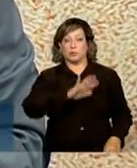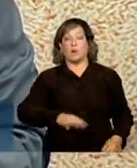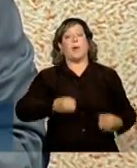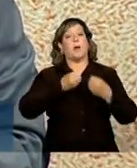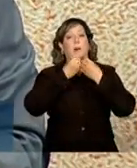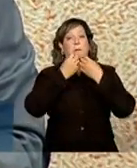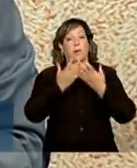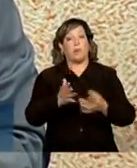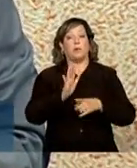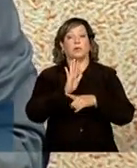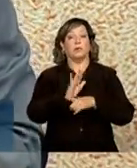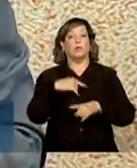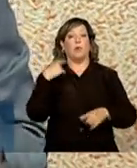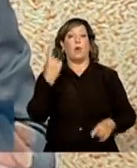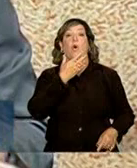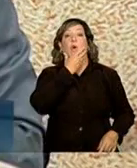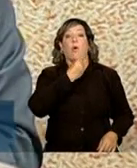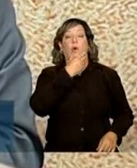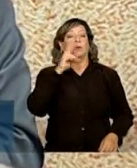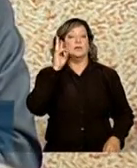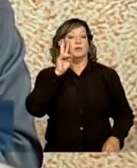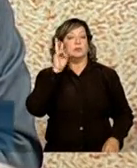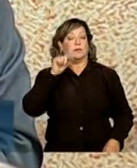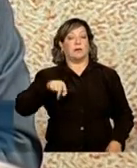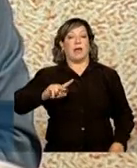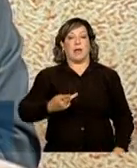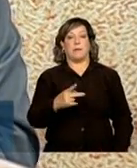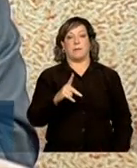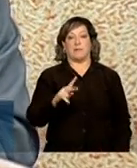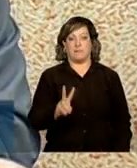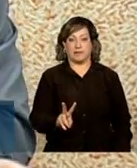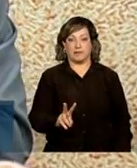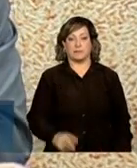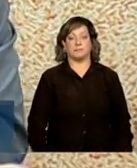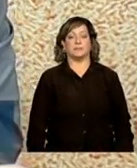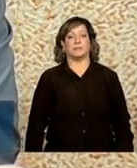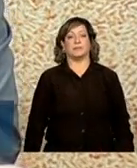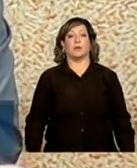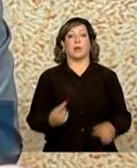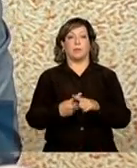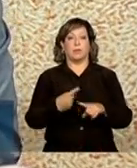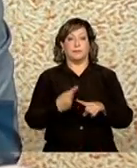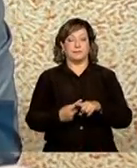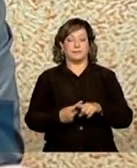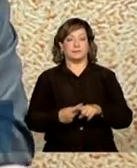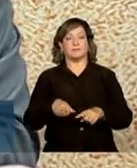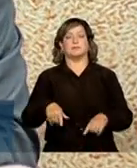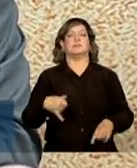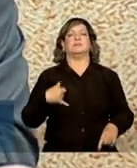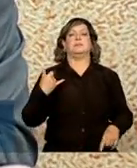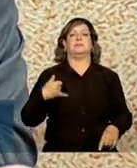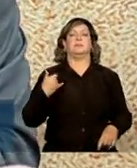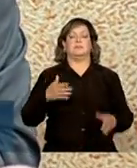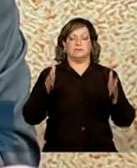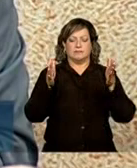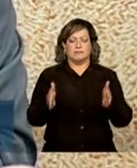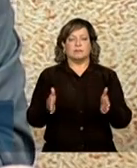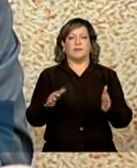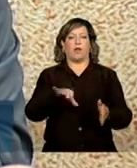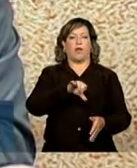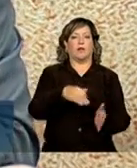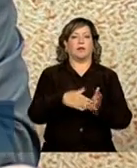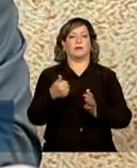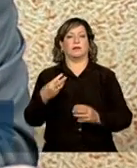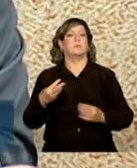positivo de proteção aos homens em relação ao HPV segundo o porquê dessa faixa etária eu queria frisar muito bem isso